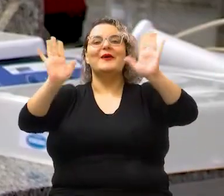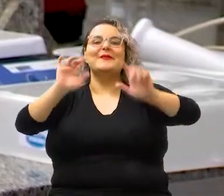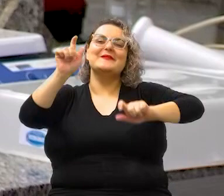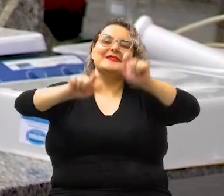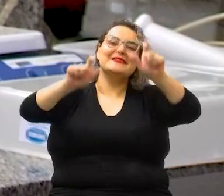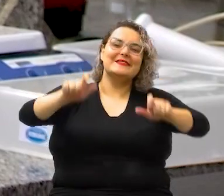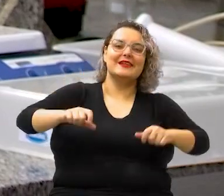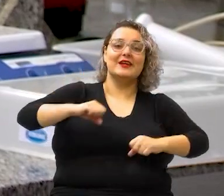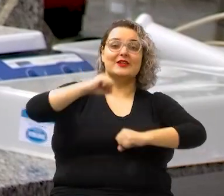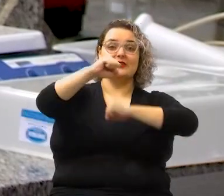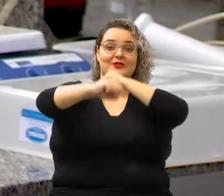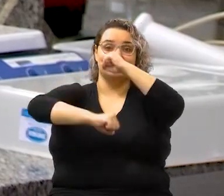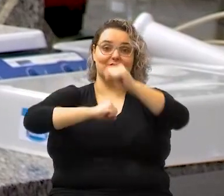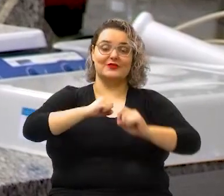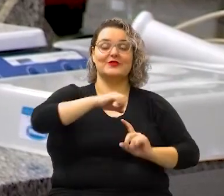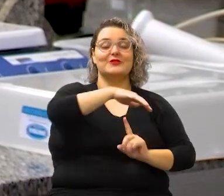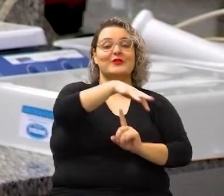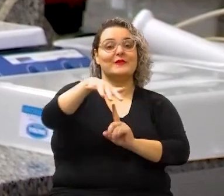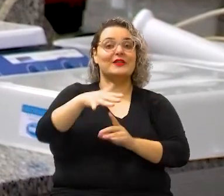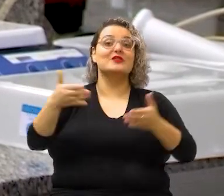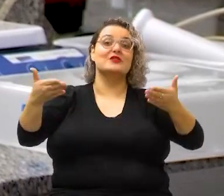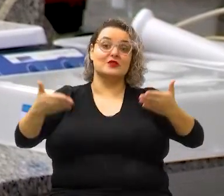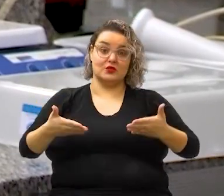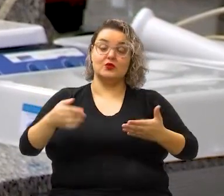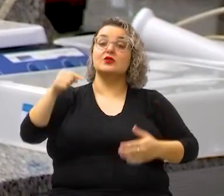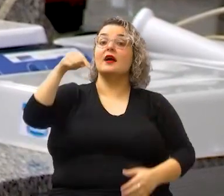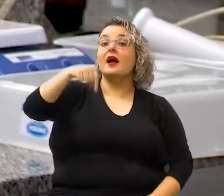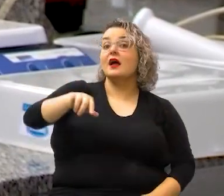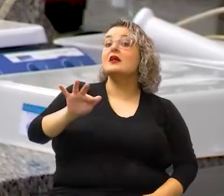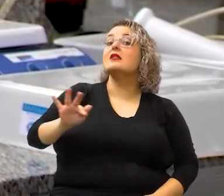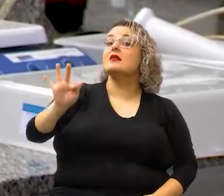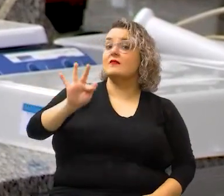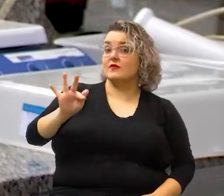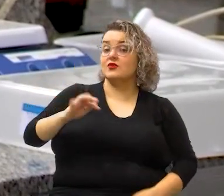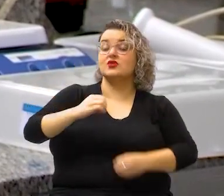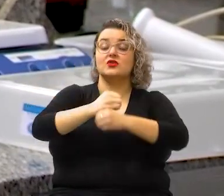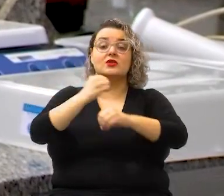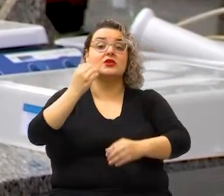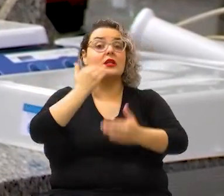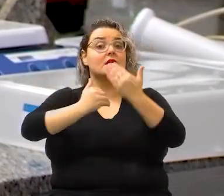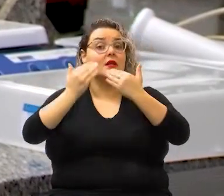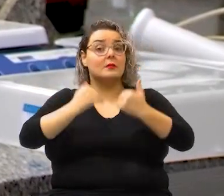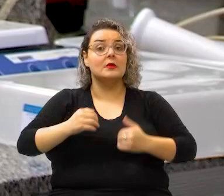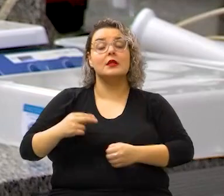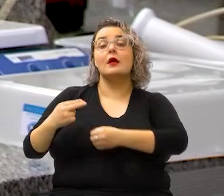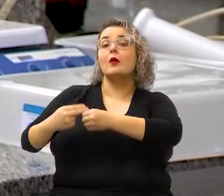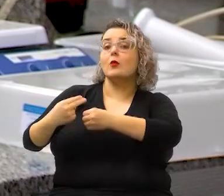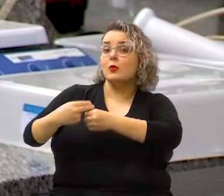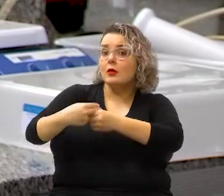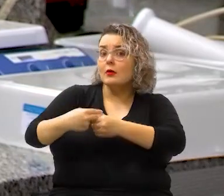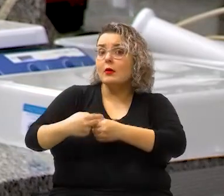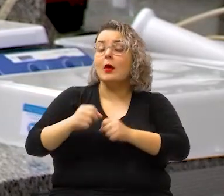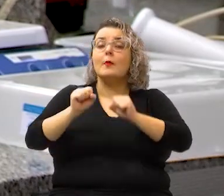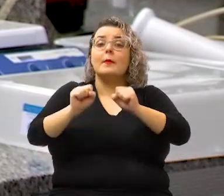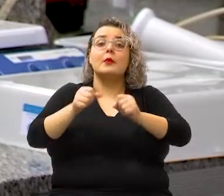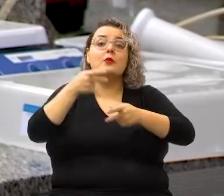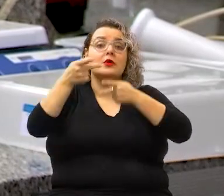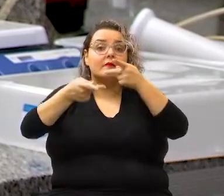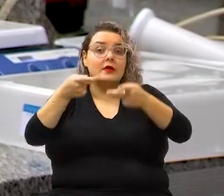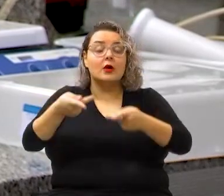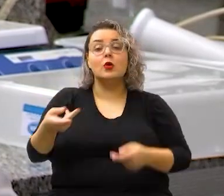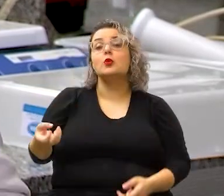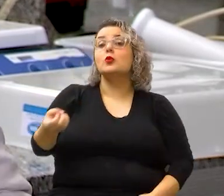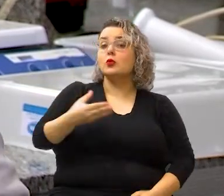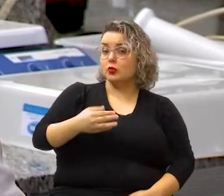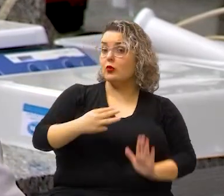Oi, gente! E o Giro Ambiental de hoje está aqui na Faculdade de Engenharia de Alimentos da Unicamp para poder falar